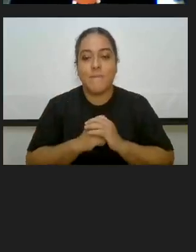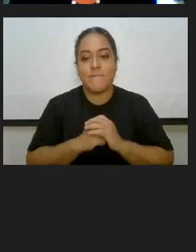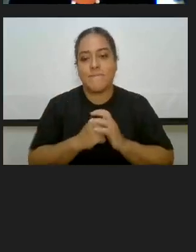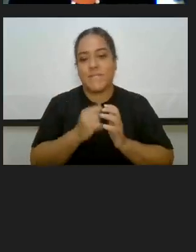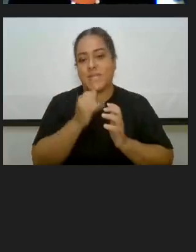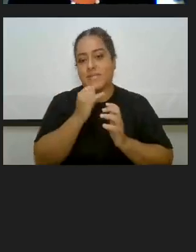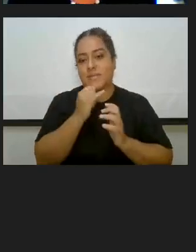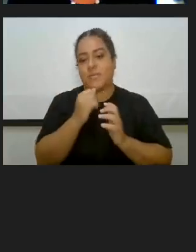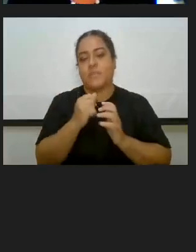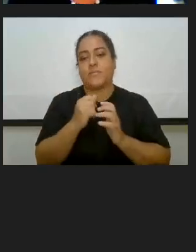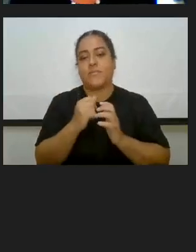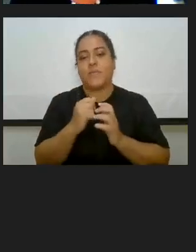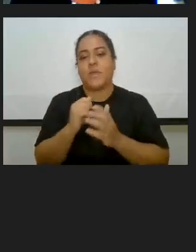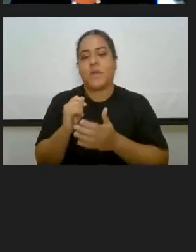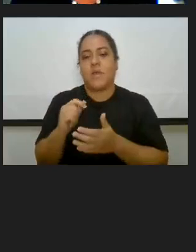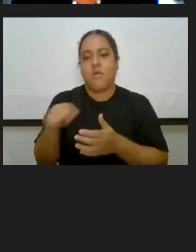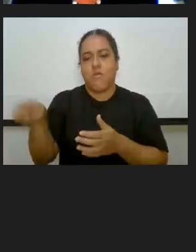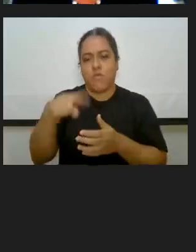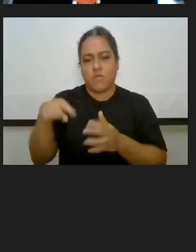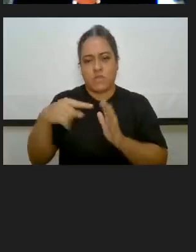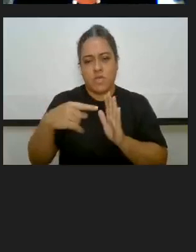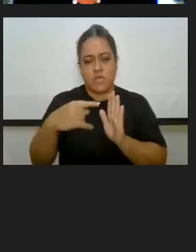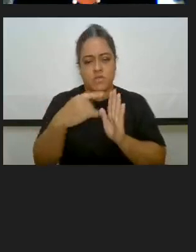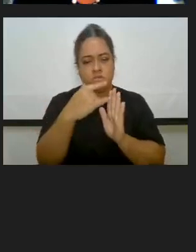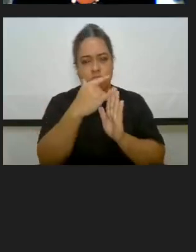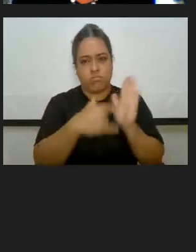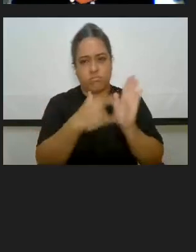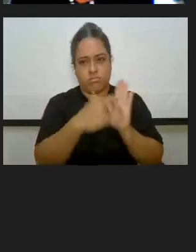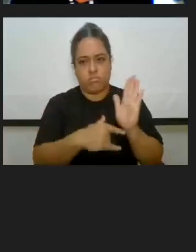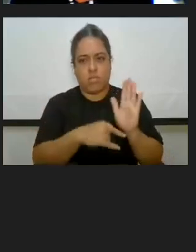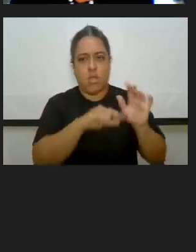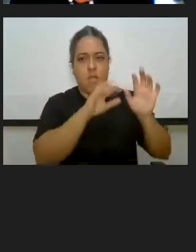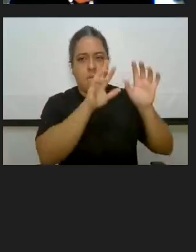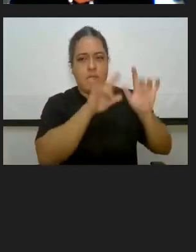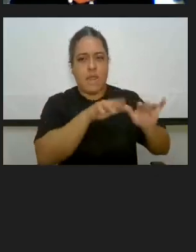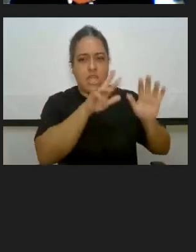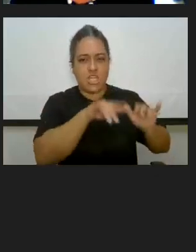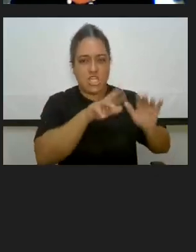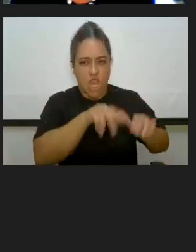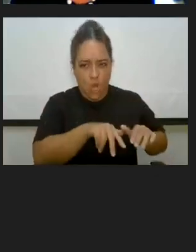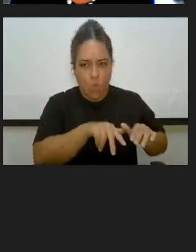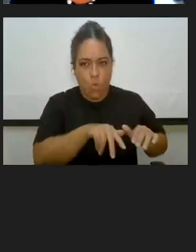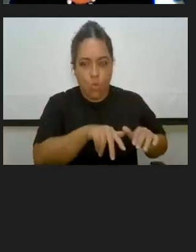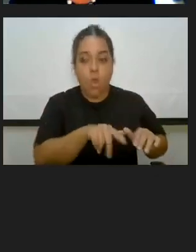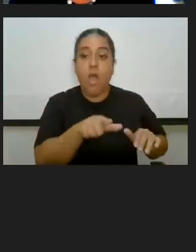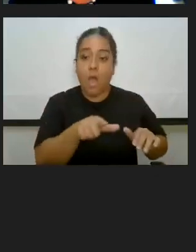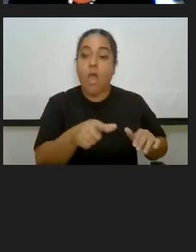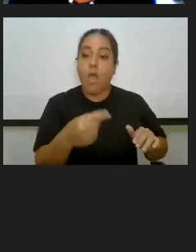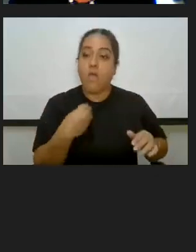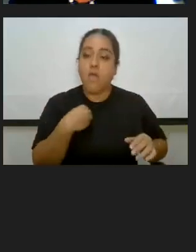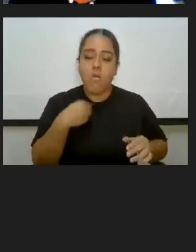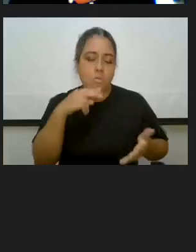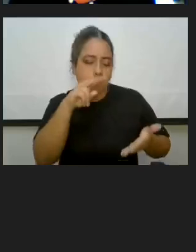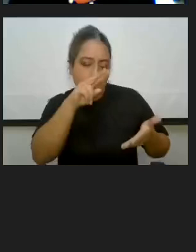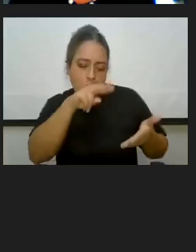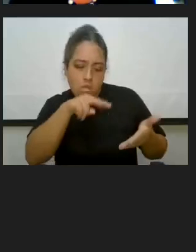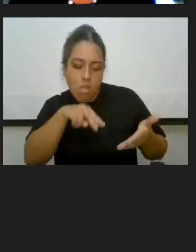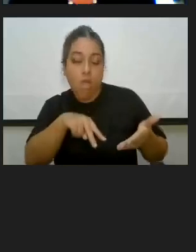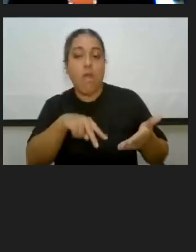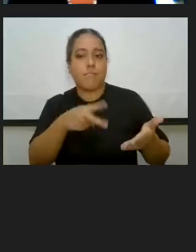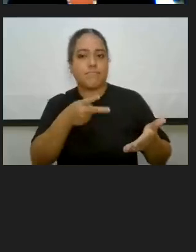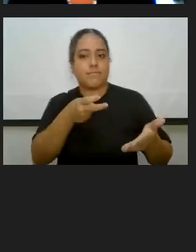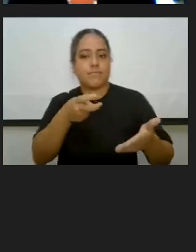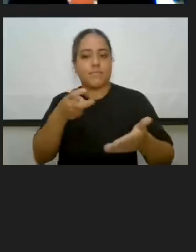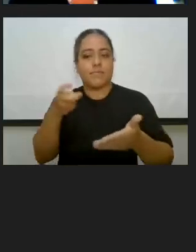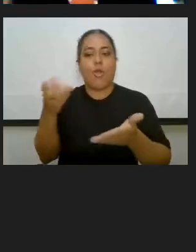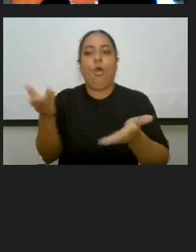alguns de vocês preencheram, eles trouxeram algumas questões importantes para nós, que hoje de manhã nós